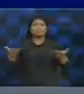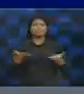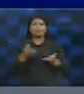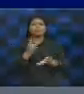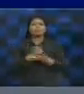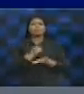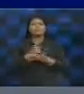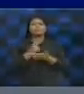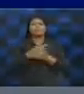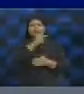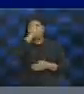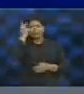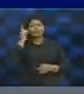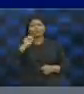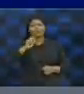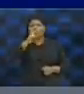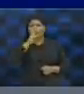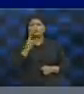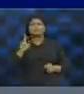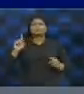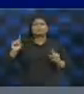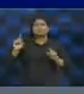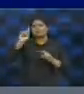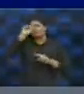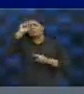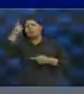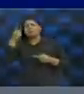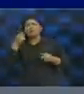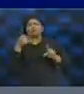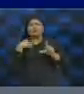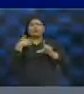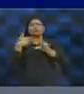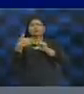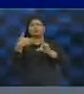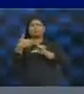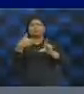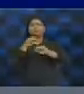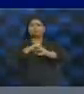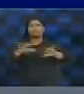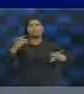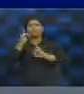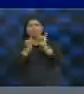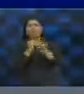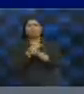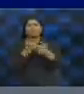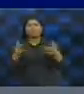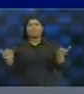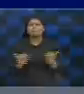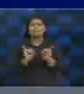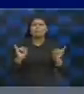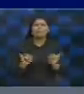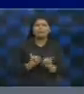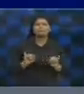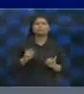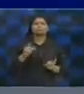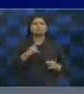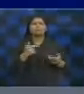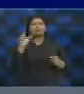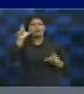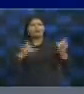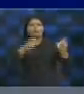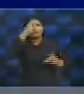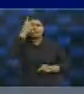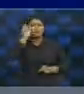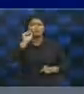provocada por uma campanha que inventa vídeo na internet, por uma campanha que achincalha a honra das pessoas, por